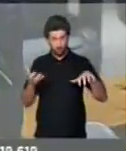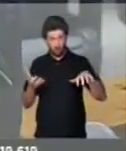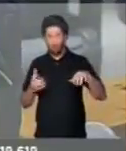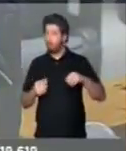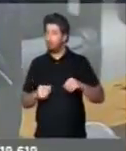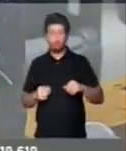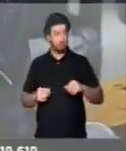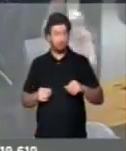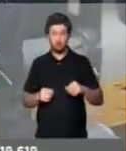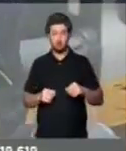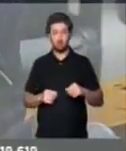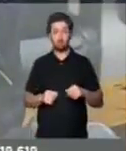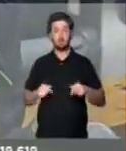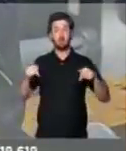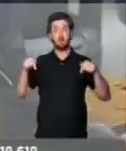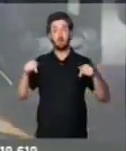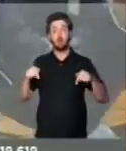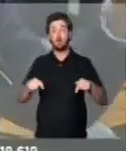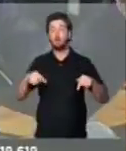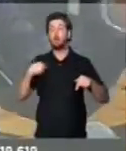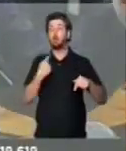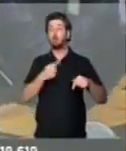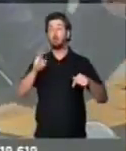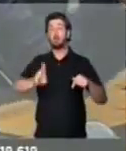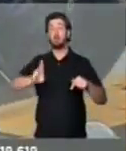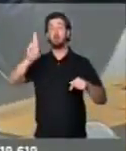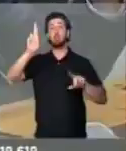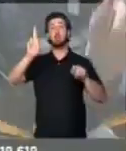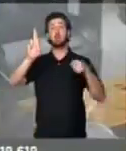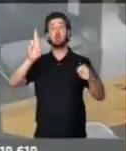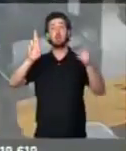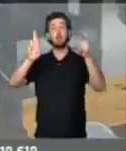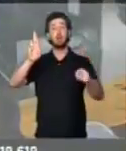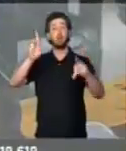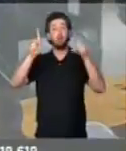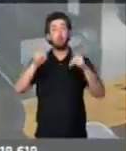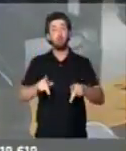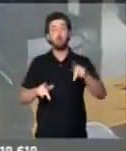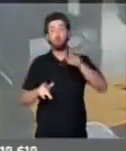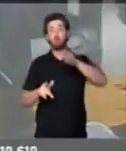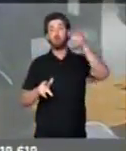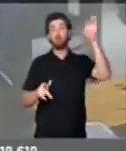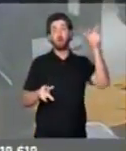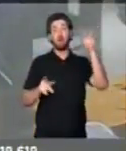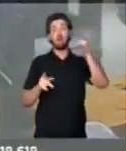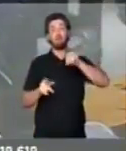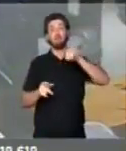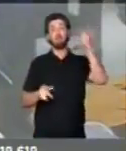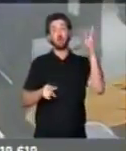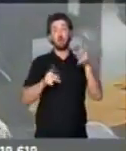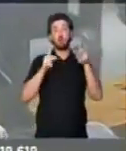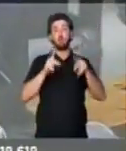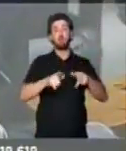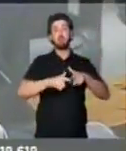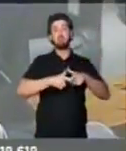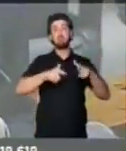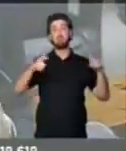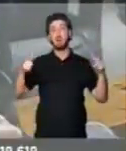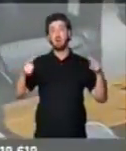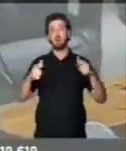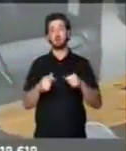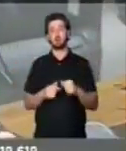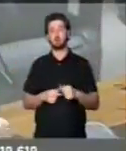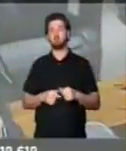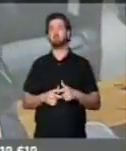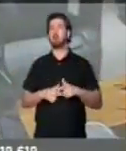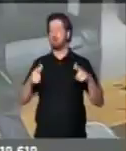Nacional. Aqui nós representamos o povo brasileiro. E o povo brasileiro, por maioria, mas põe